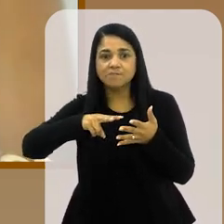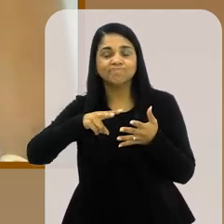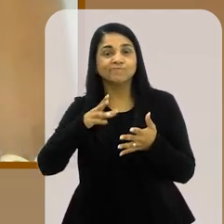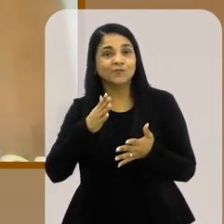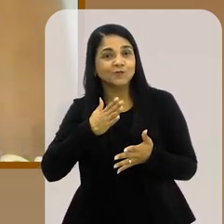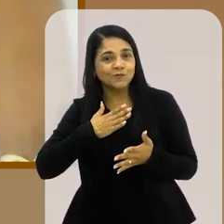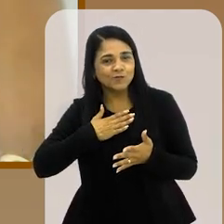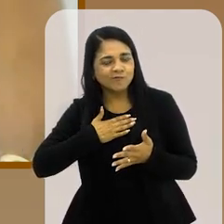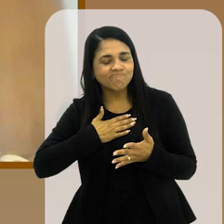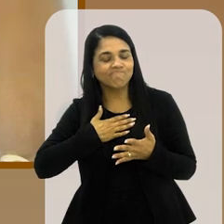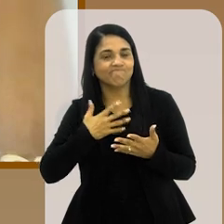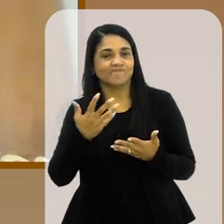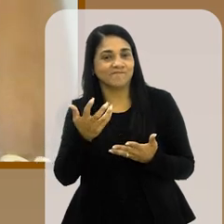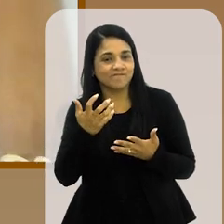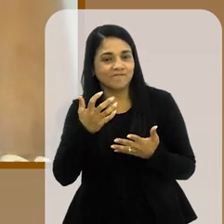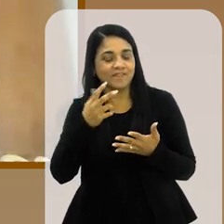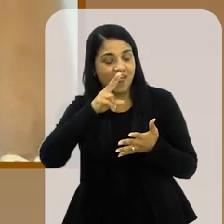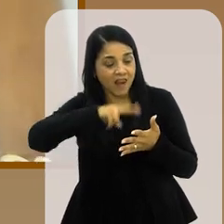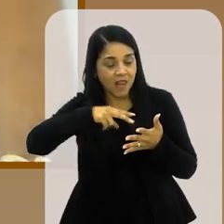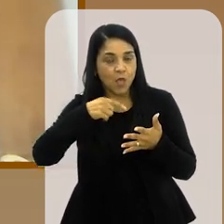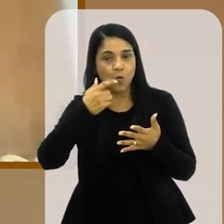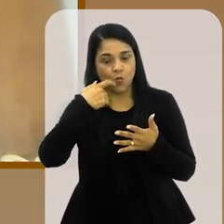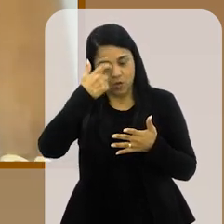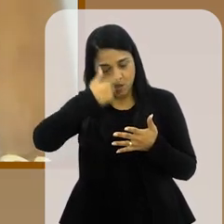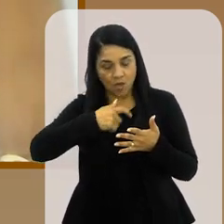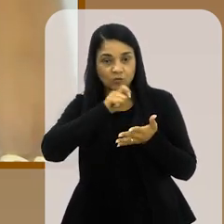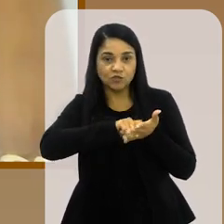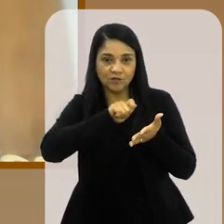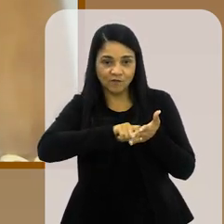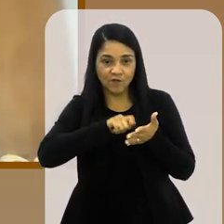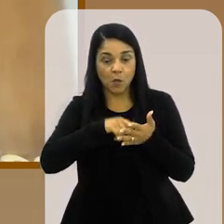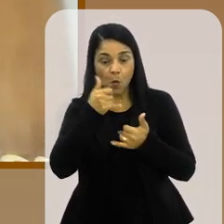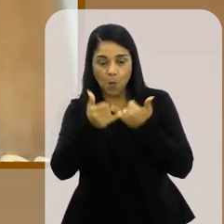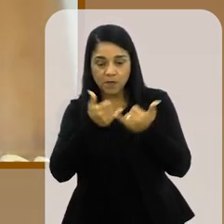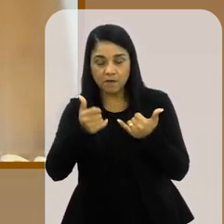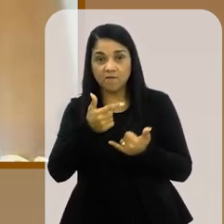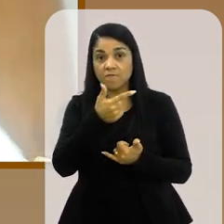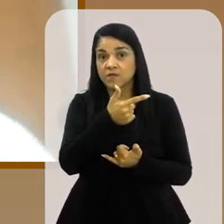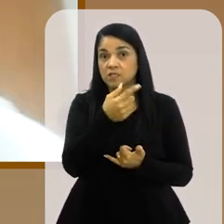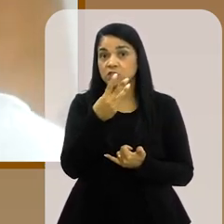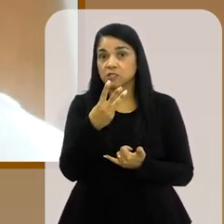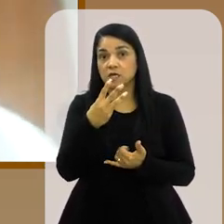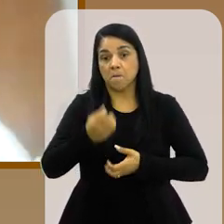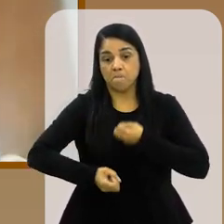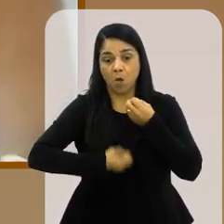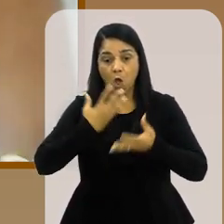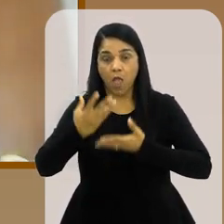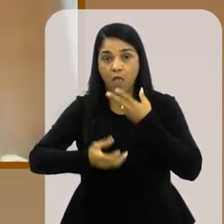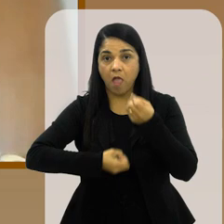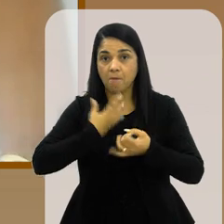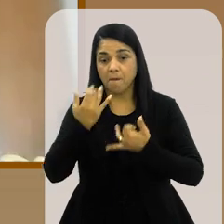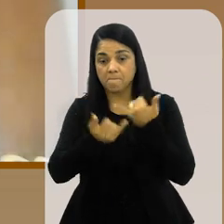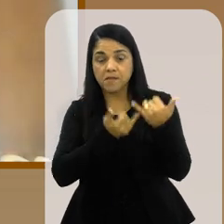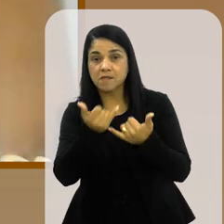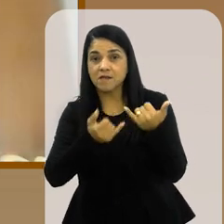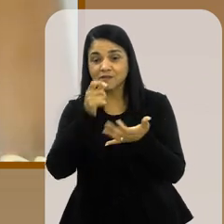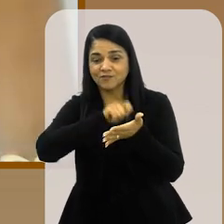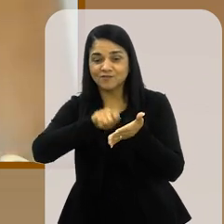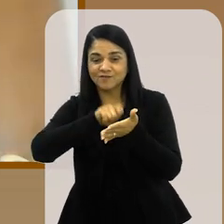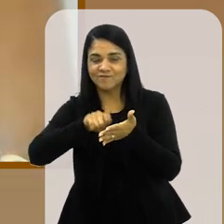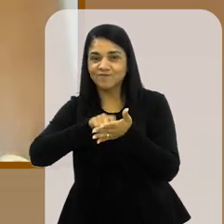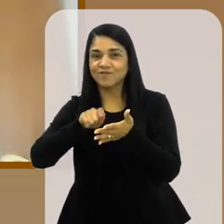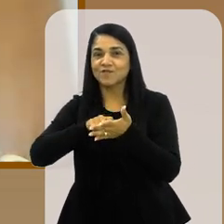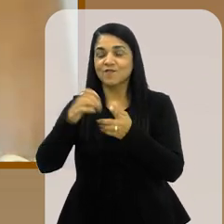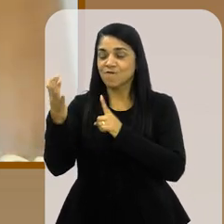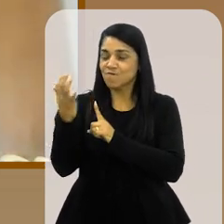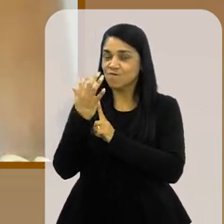escrevia. Então, de brincadeira, eu escrevi 23 poemas para ele, muito ainda influenciada pelo